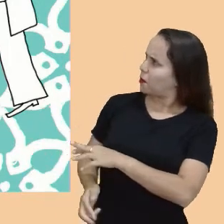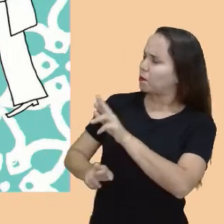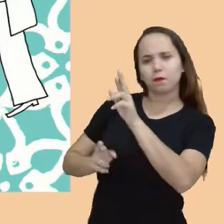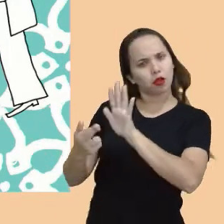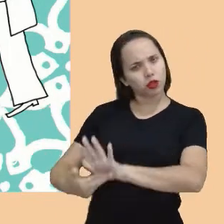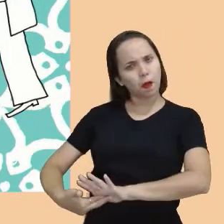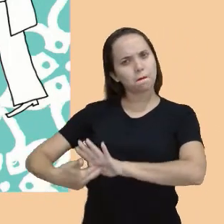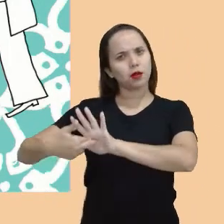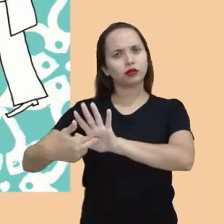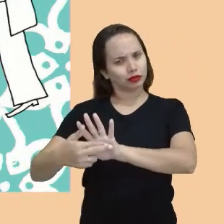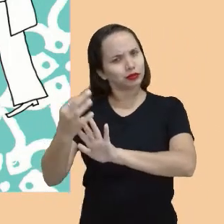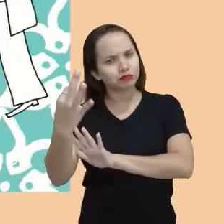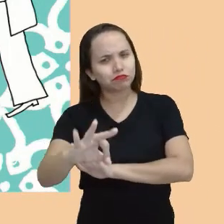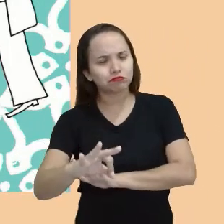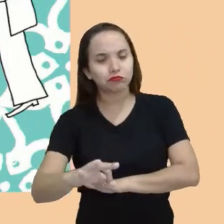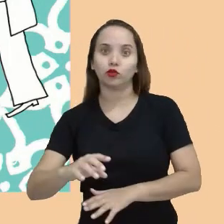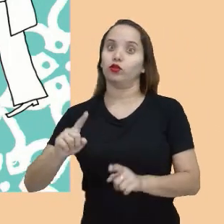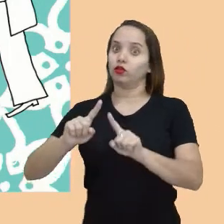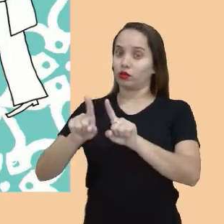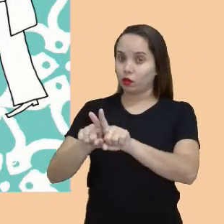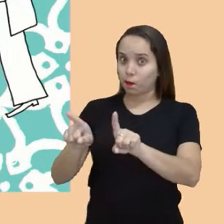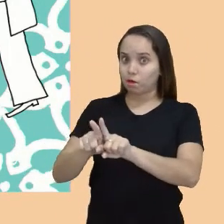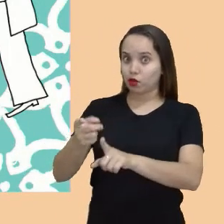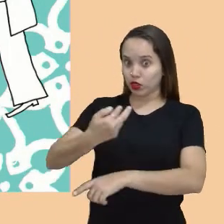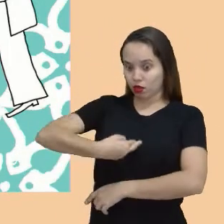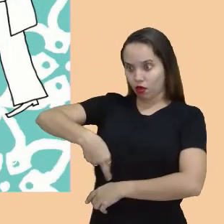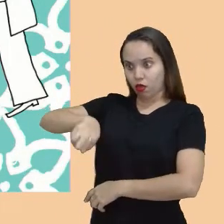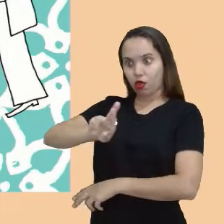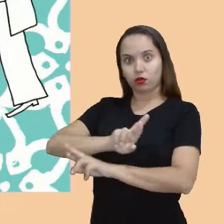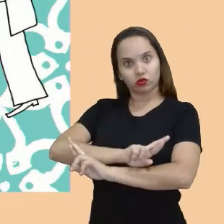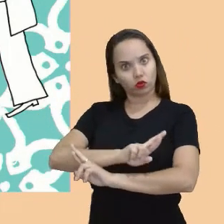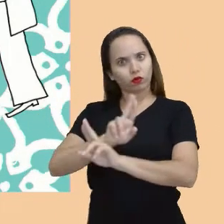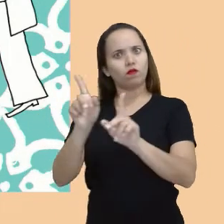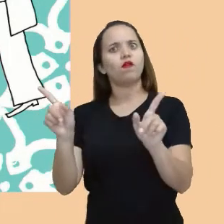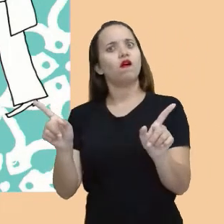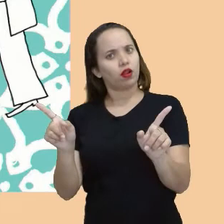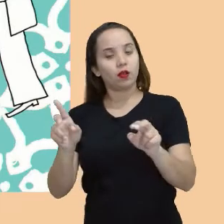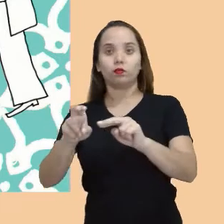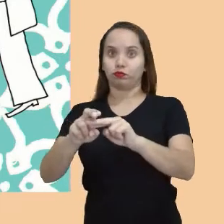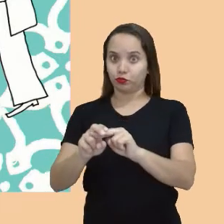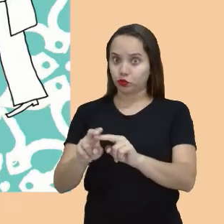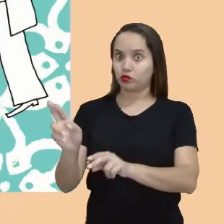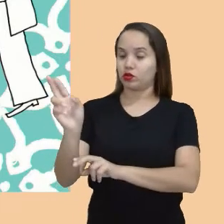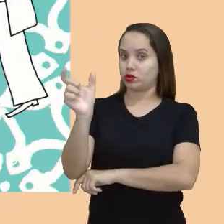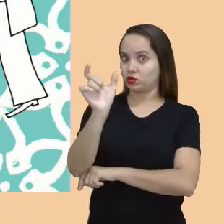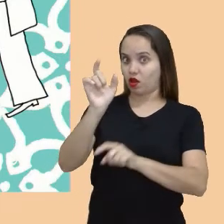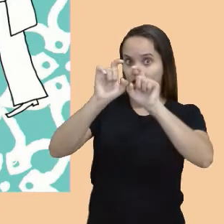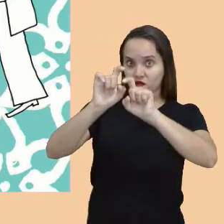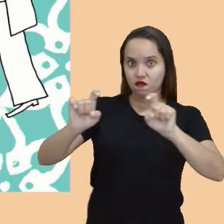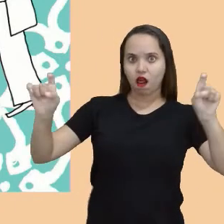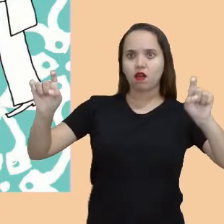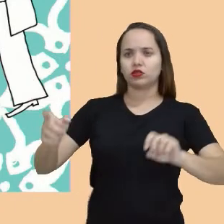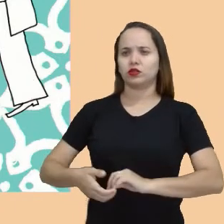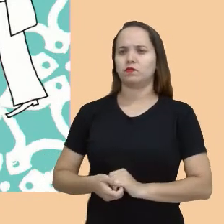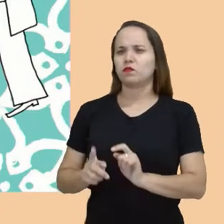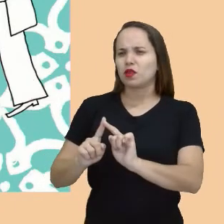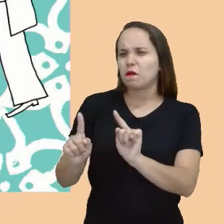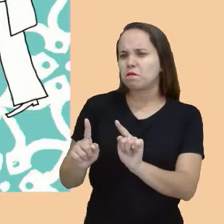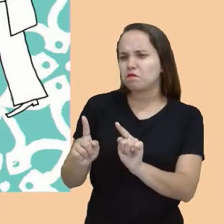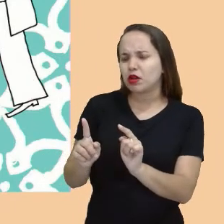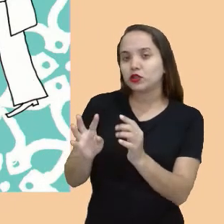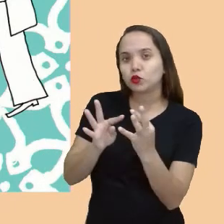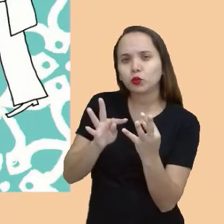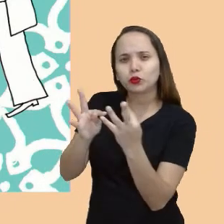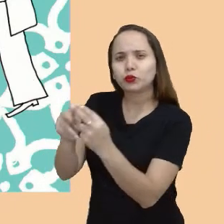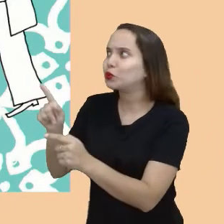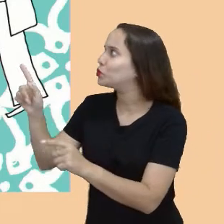de distintas fés, né? Por isso que a gente tem aí, somos diferentes credos. E esses representantes, eles vão estar todos de mãos